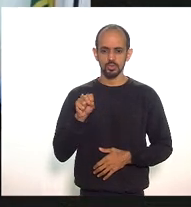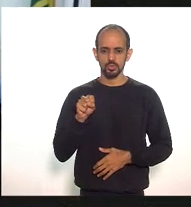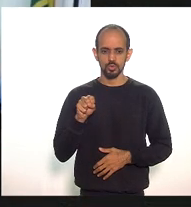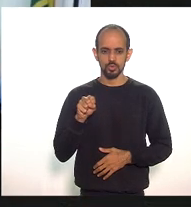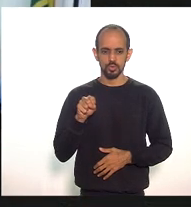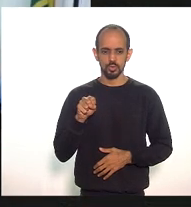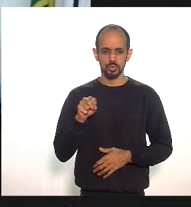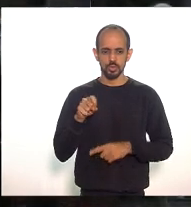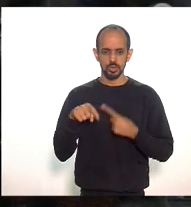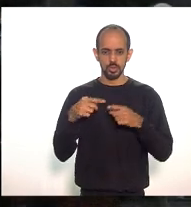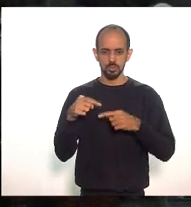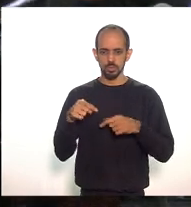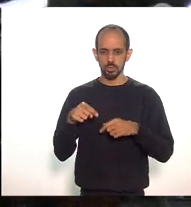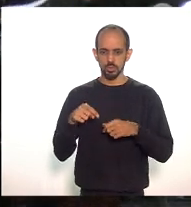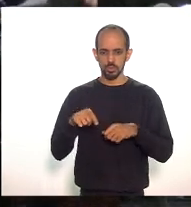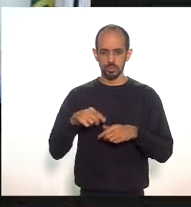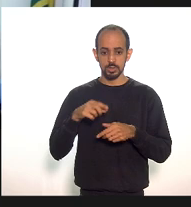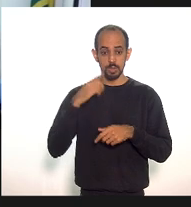depois